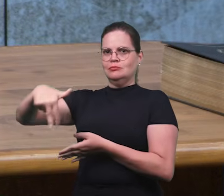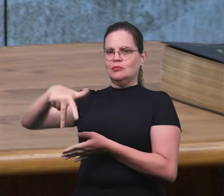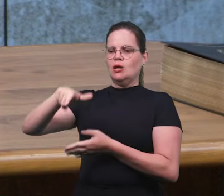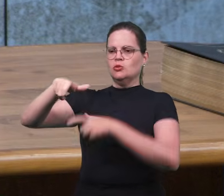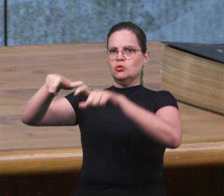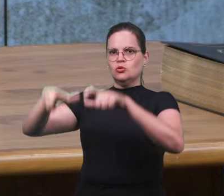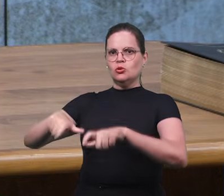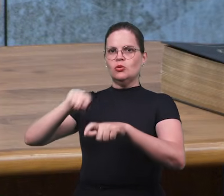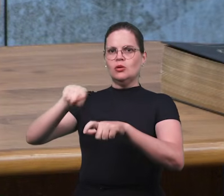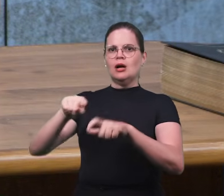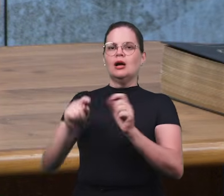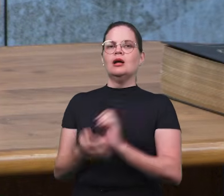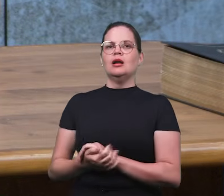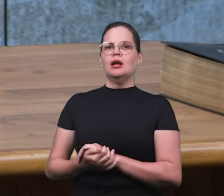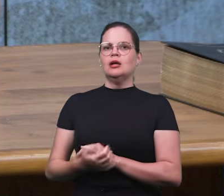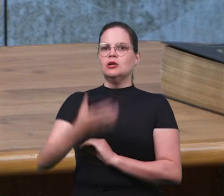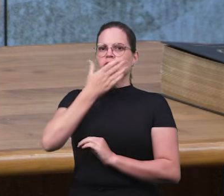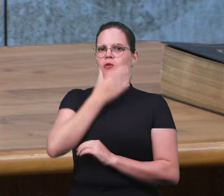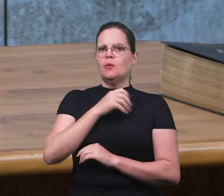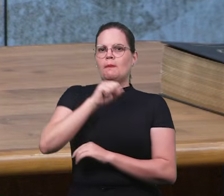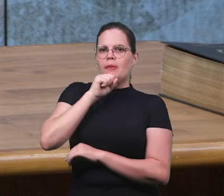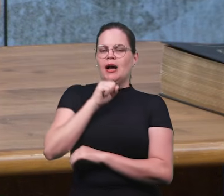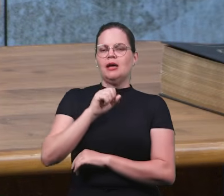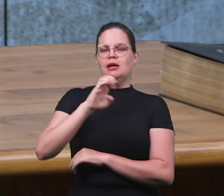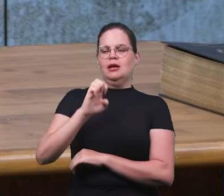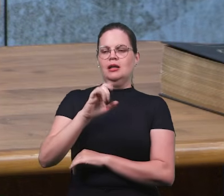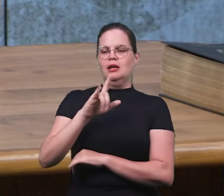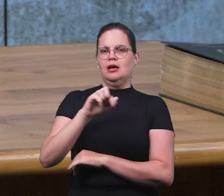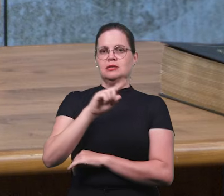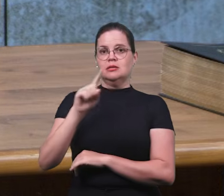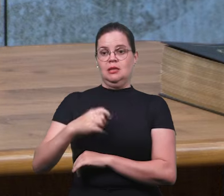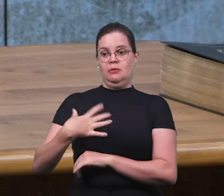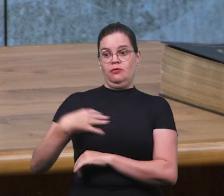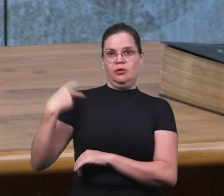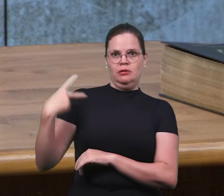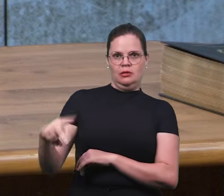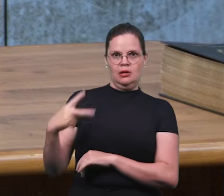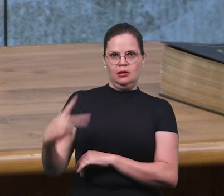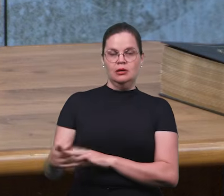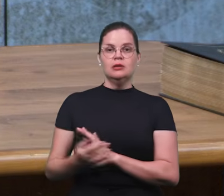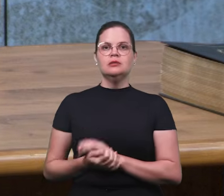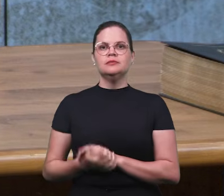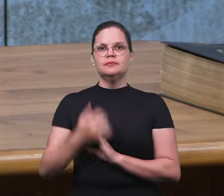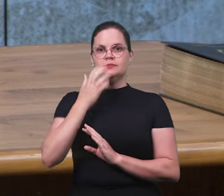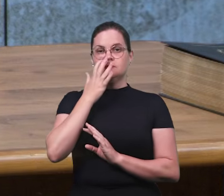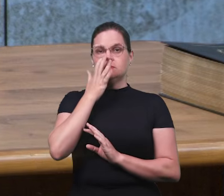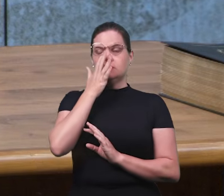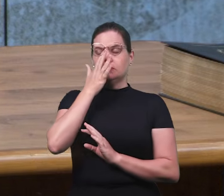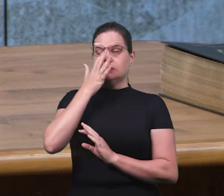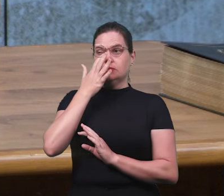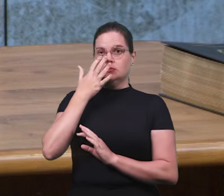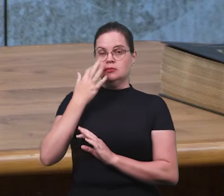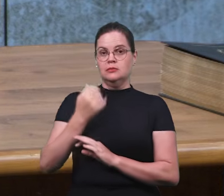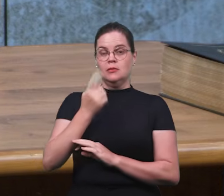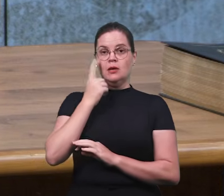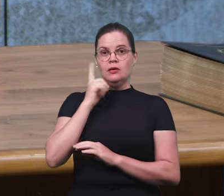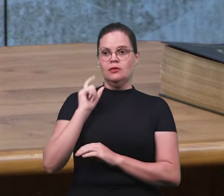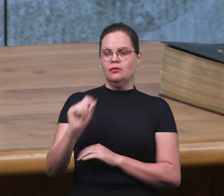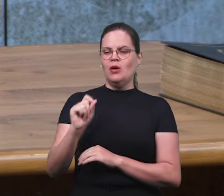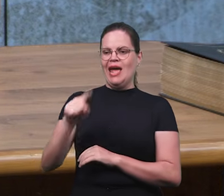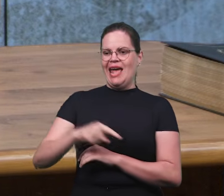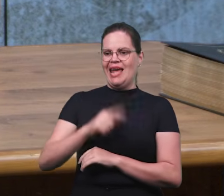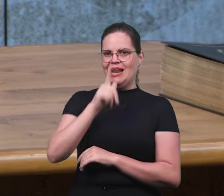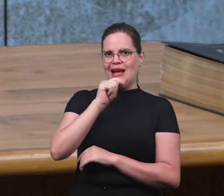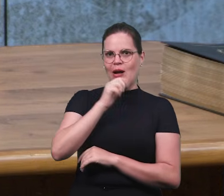Joanã, filho de Eliasibe, e vindo lá, pão não comeu e água